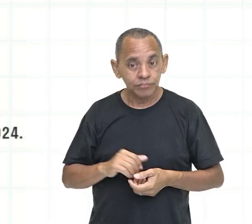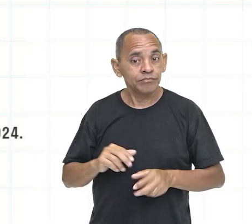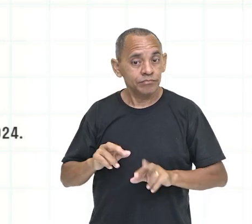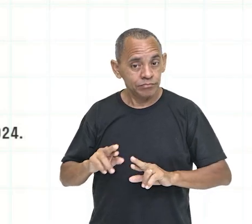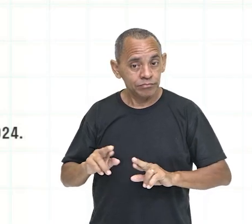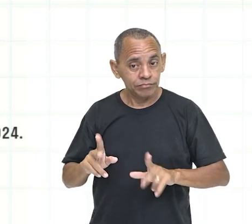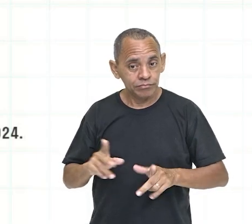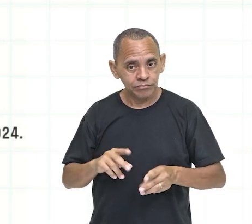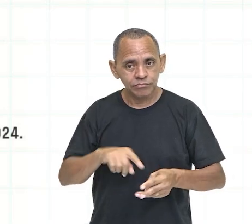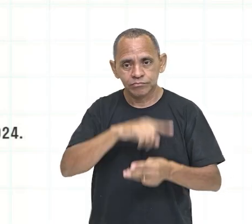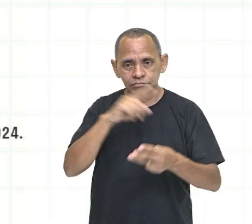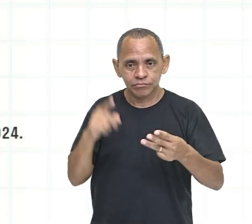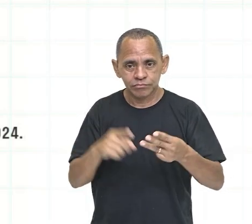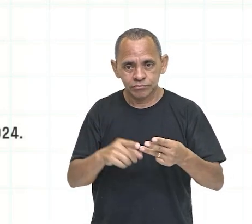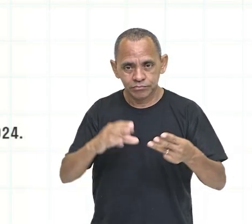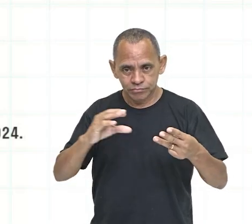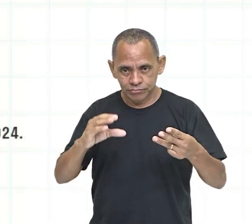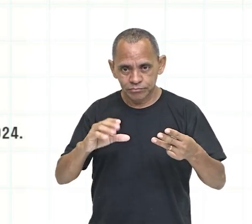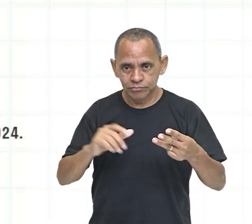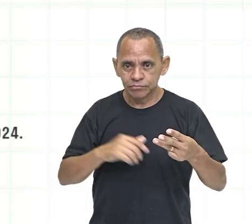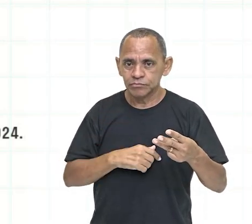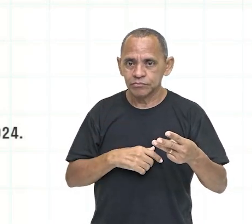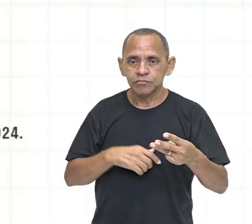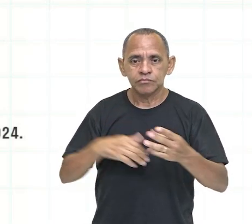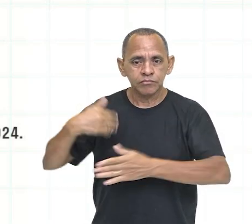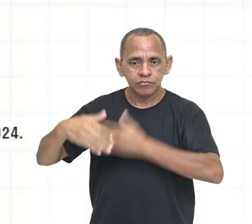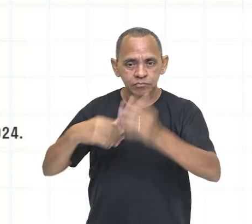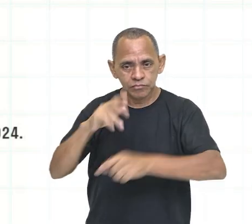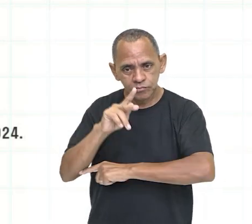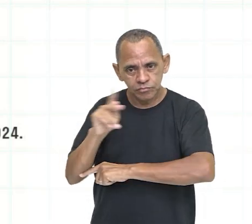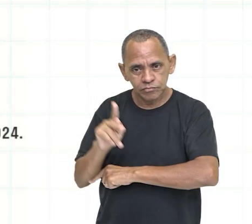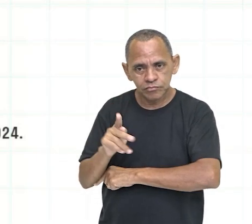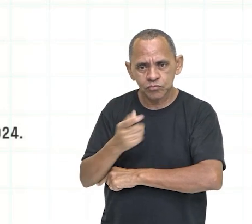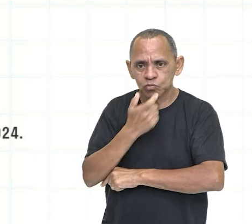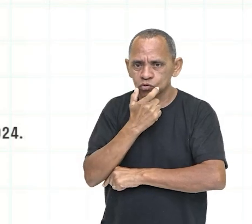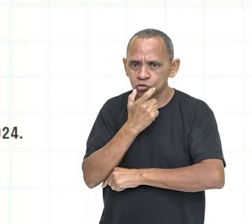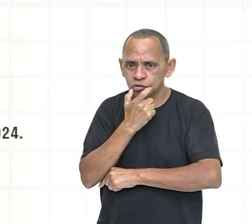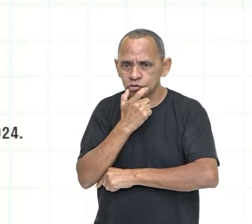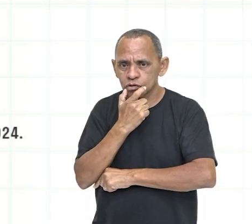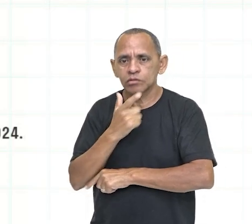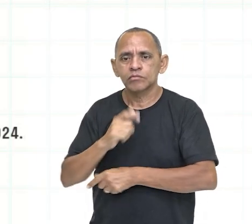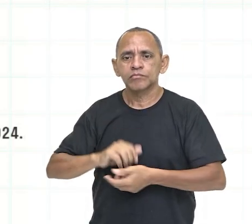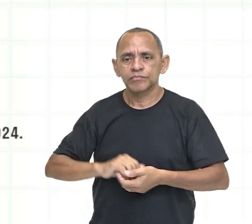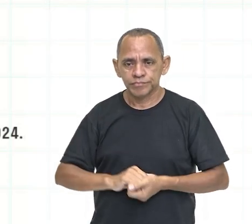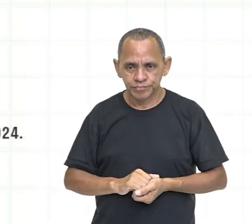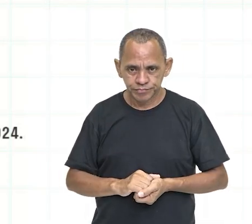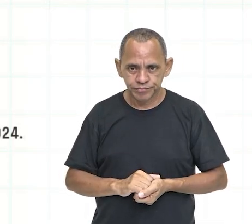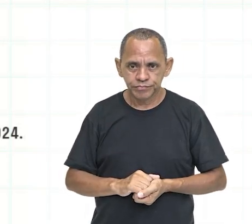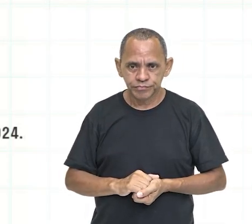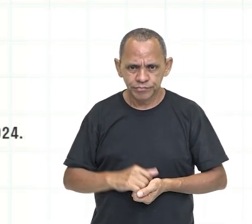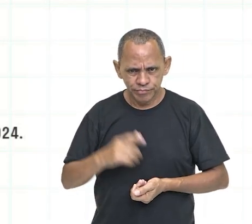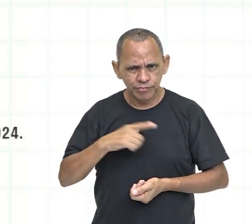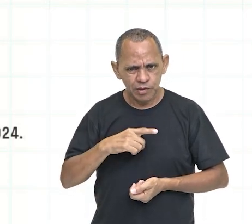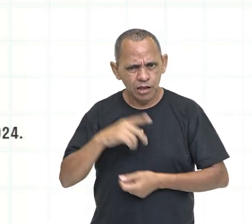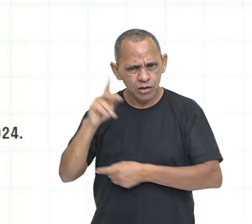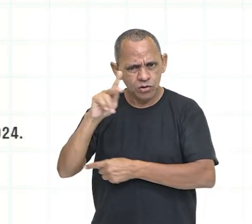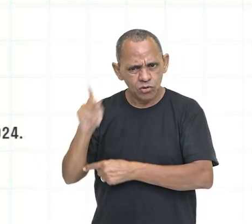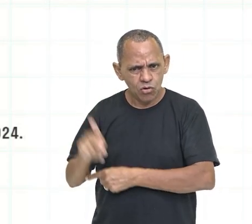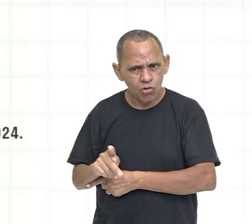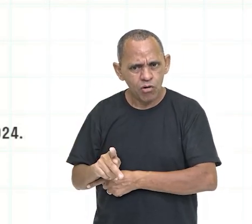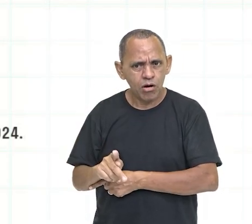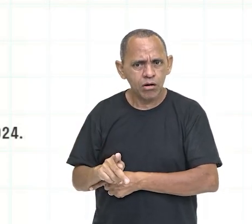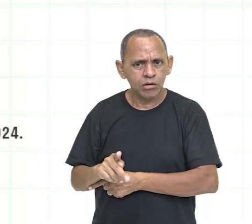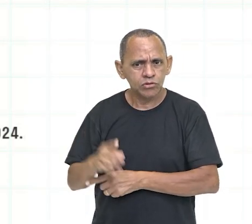C, o desenvolvimento histórico da língua inglesa? Não tinha nada especificamente falando historicamente, né, lá naquele